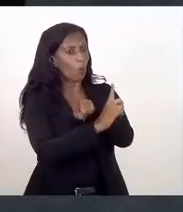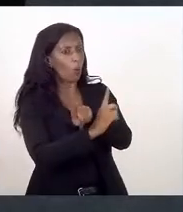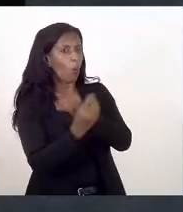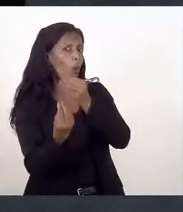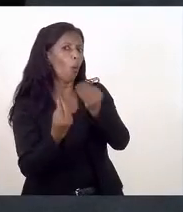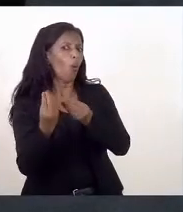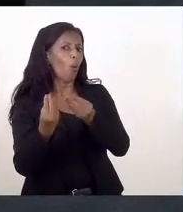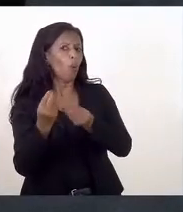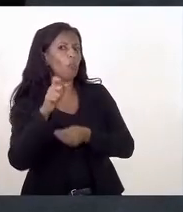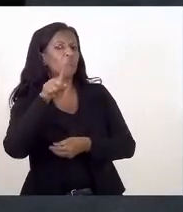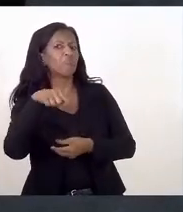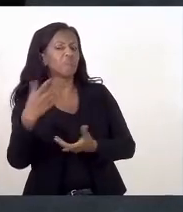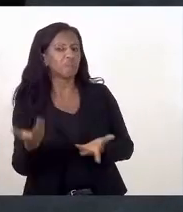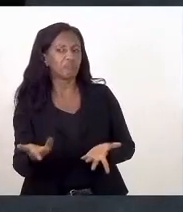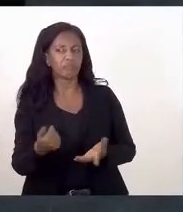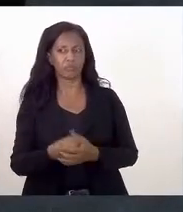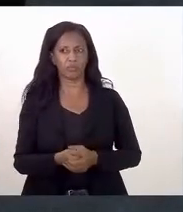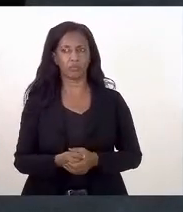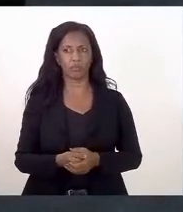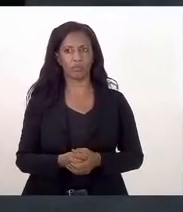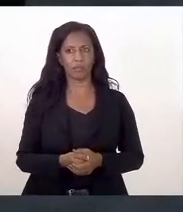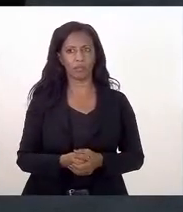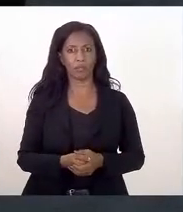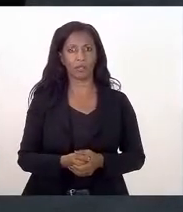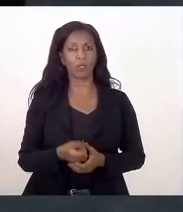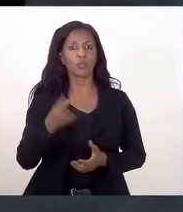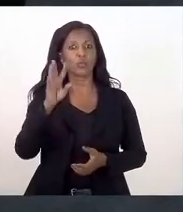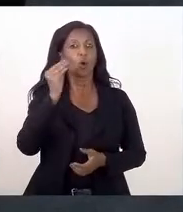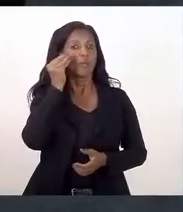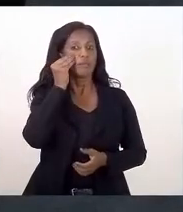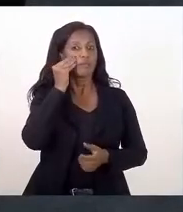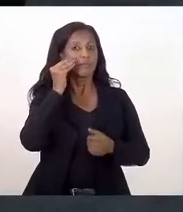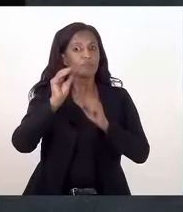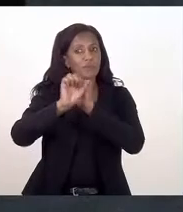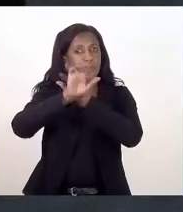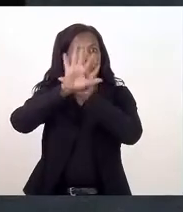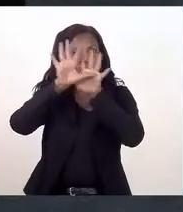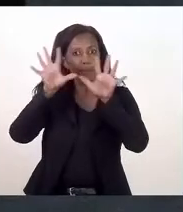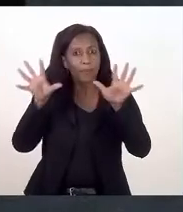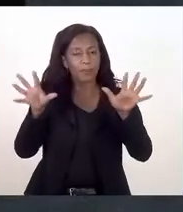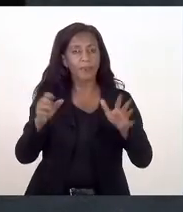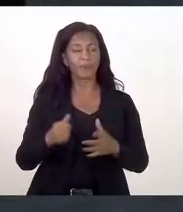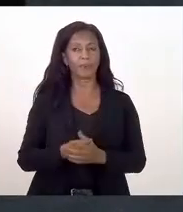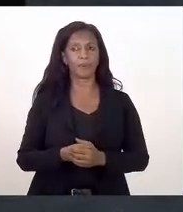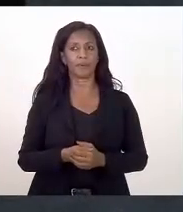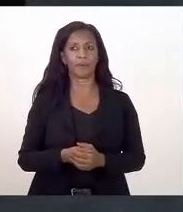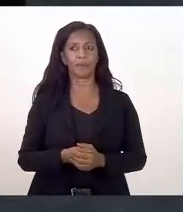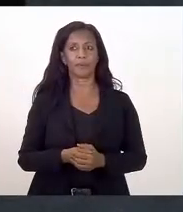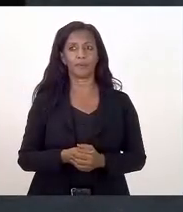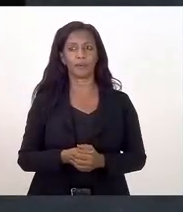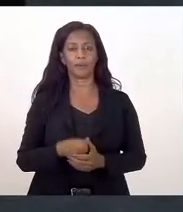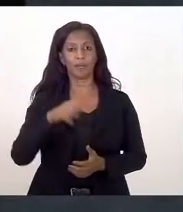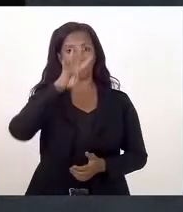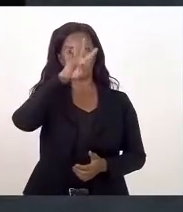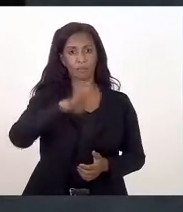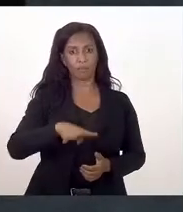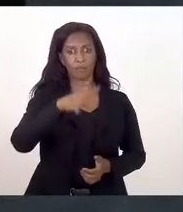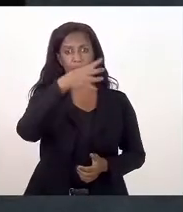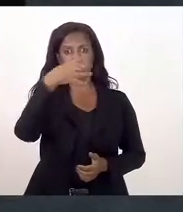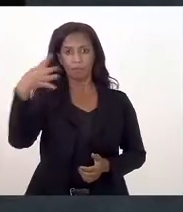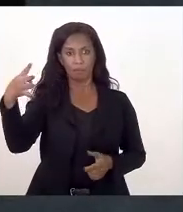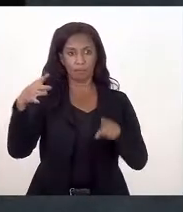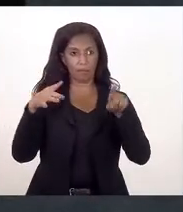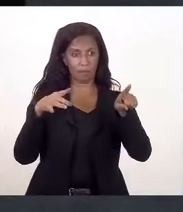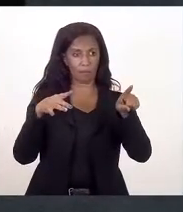acho que até por uma questão de transparência, que ficar claro, devia de ter na tabelinha, o cargo era